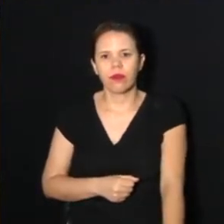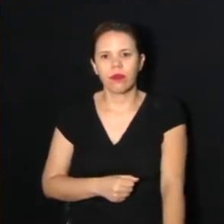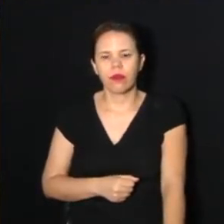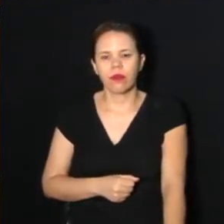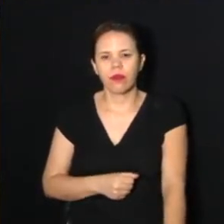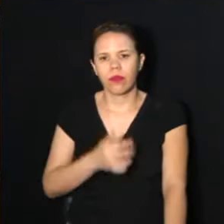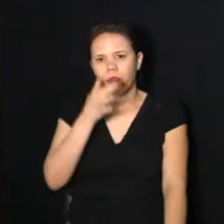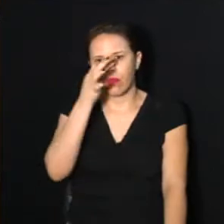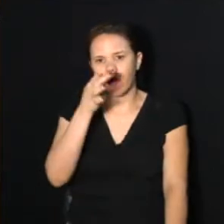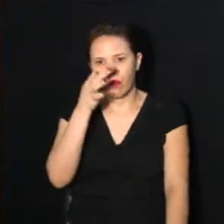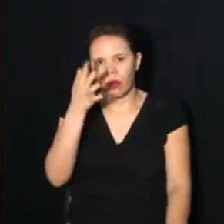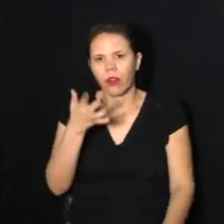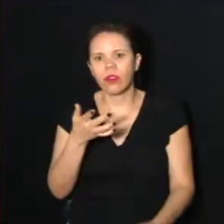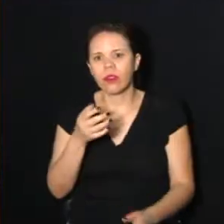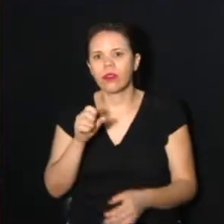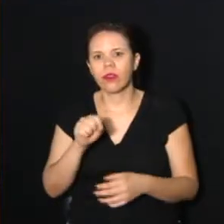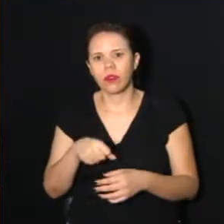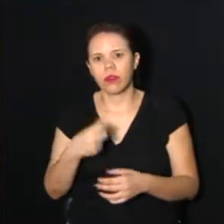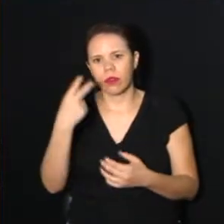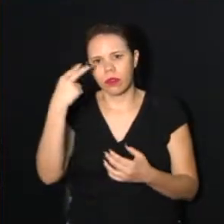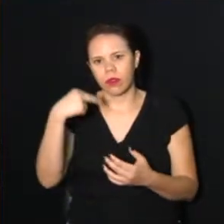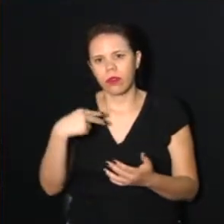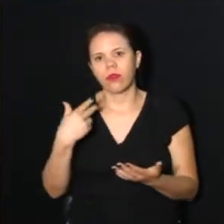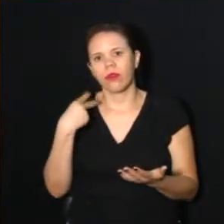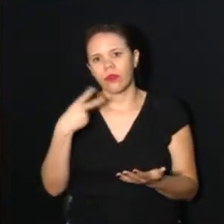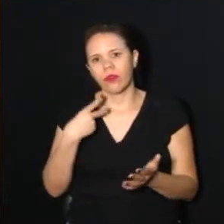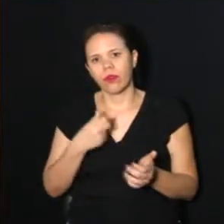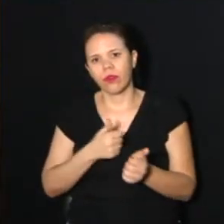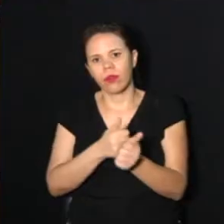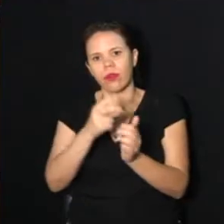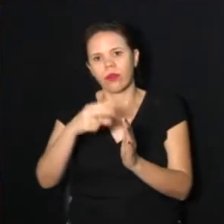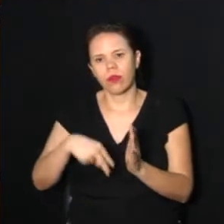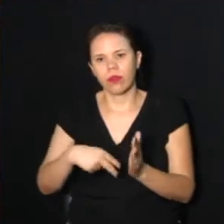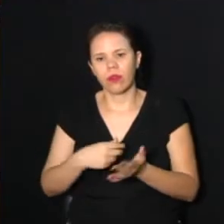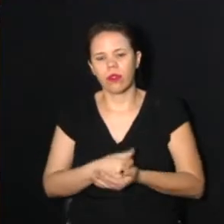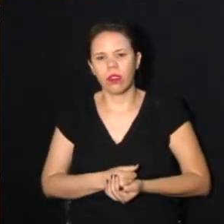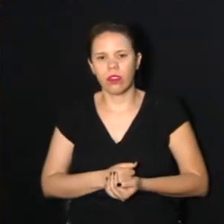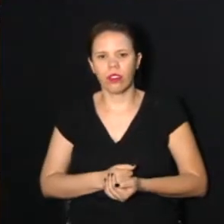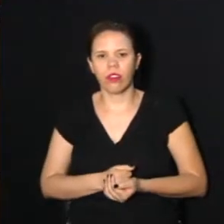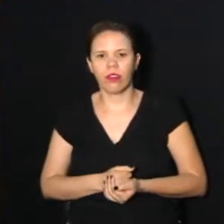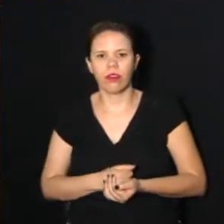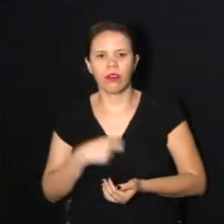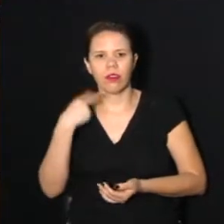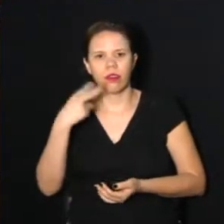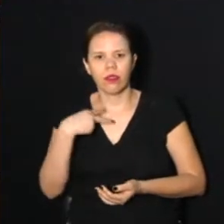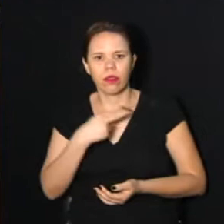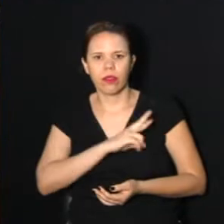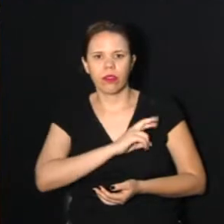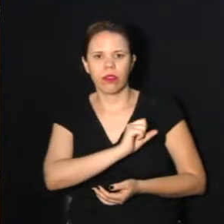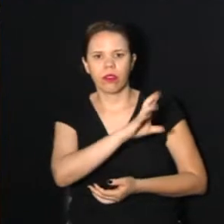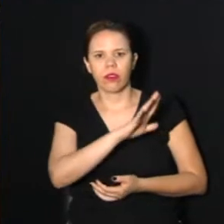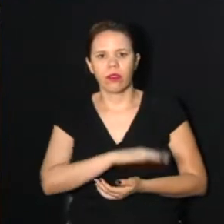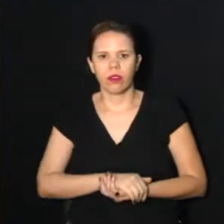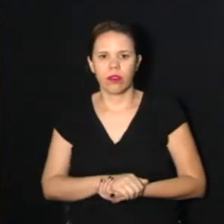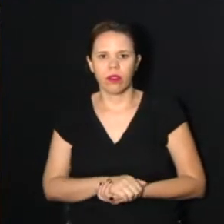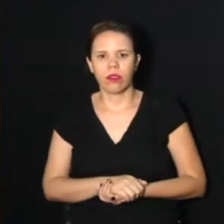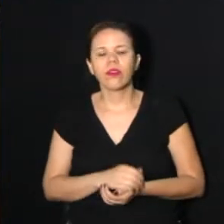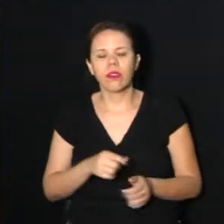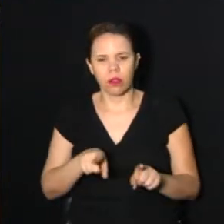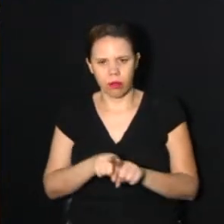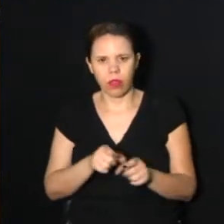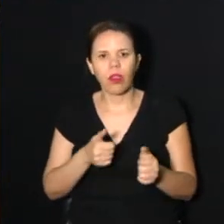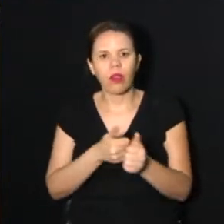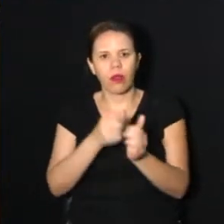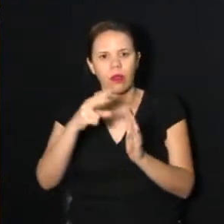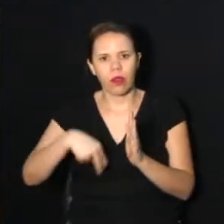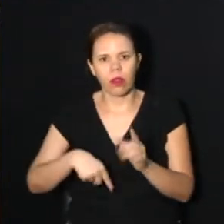Antônio Flores. Presidente, esse vereador também acompanha a relatoria. Vereador Rubens Gás. Também acompanho, senhor presidente.